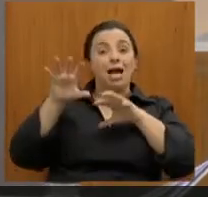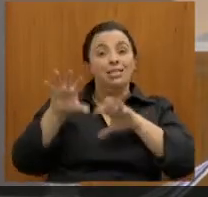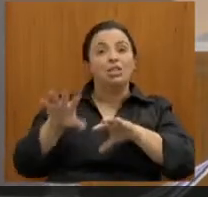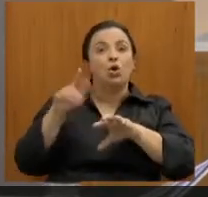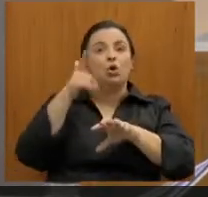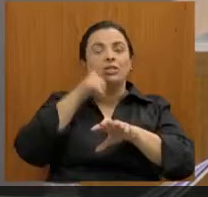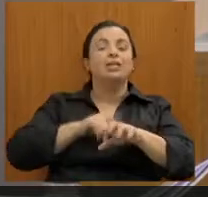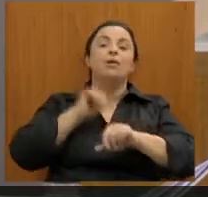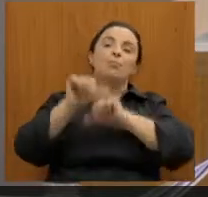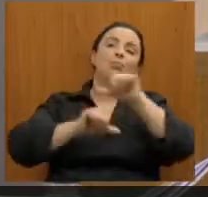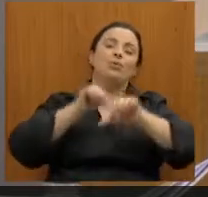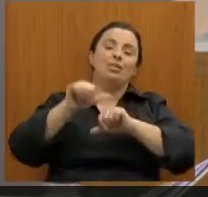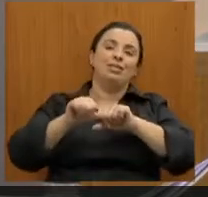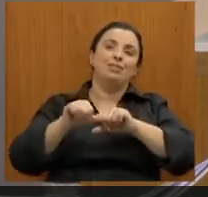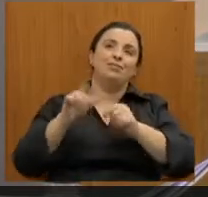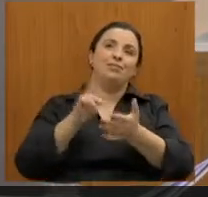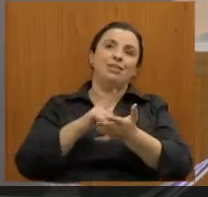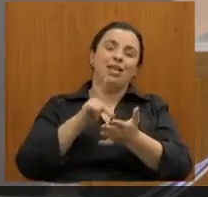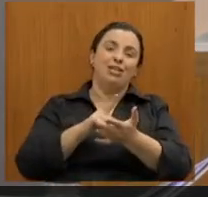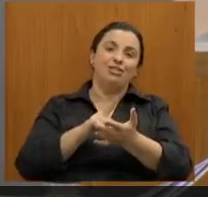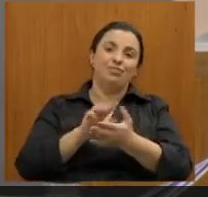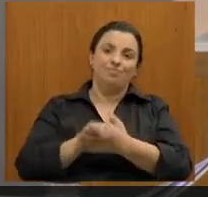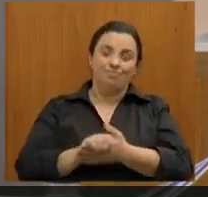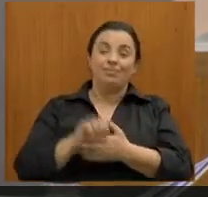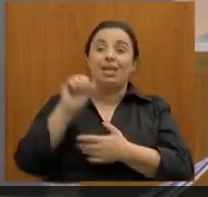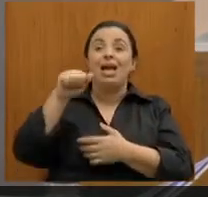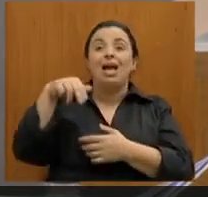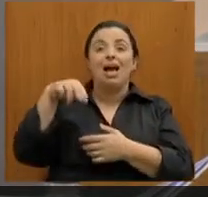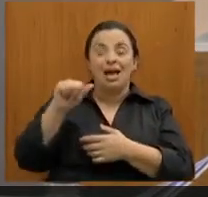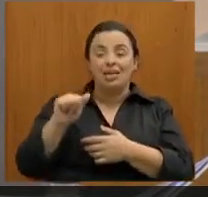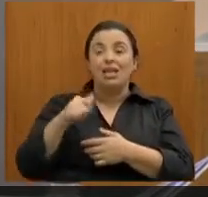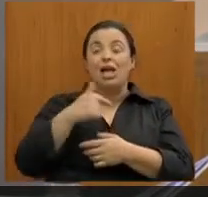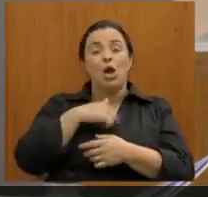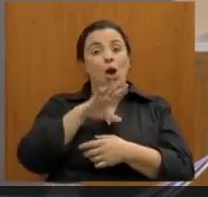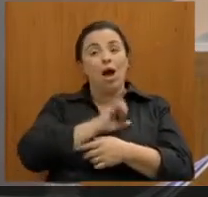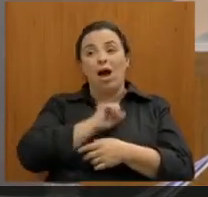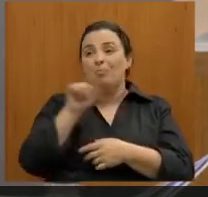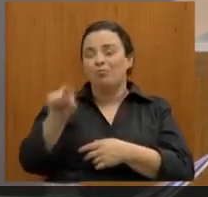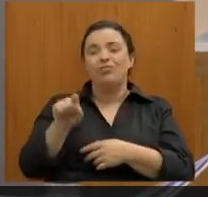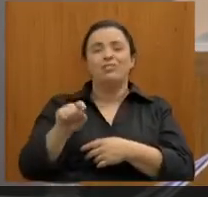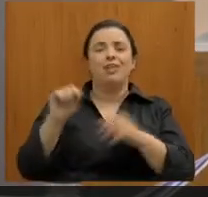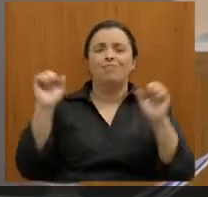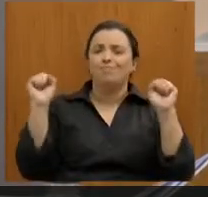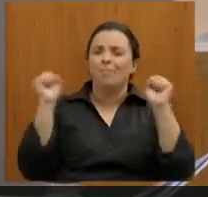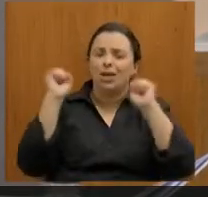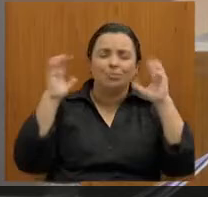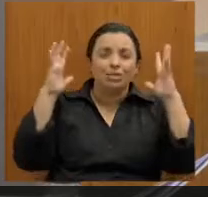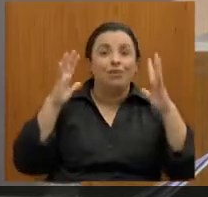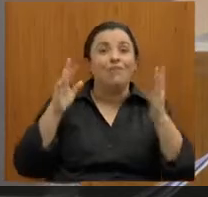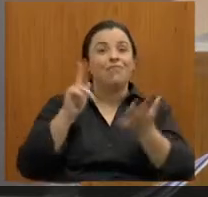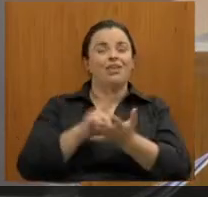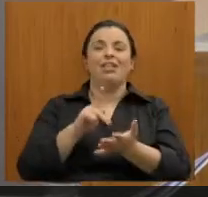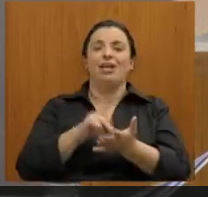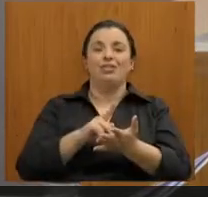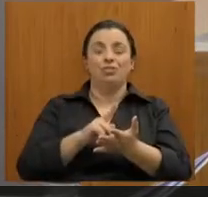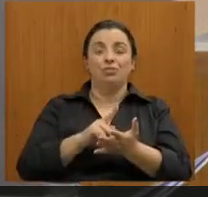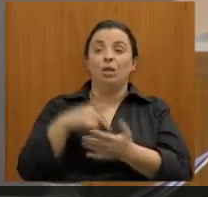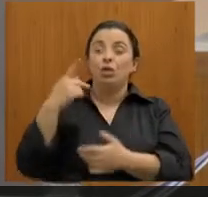Ana eu assim te amo de paixão né eu a sua história